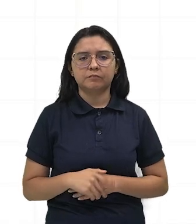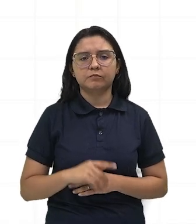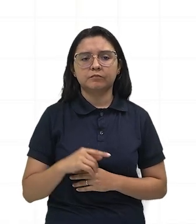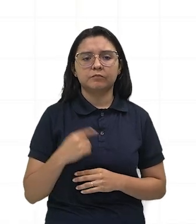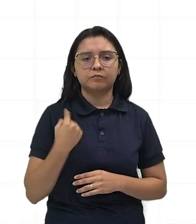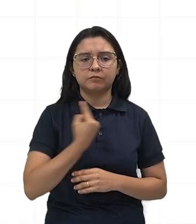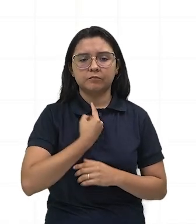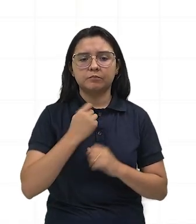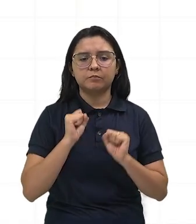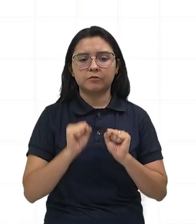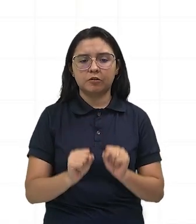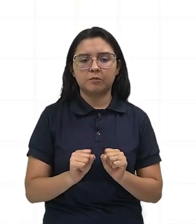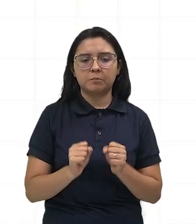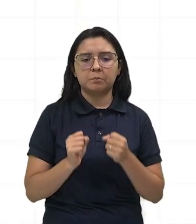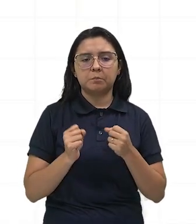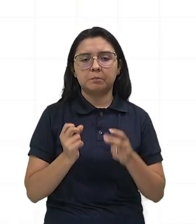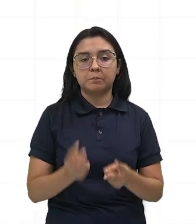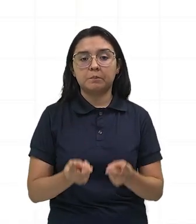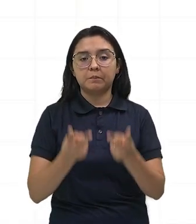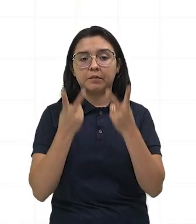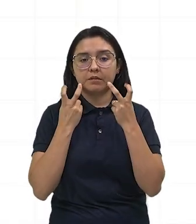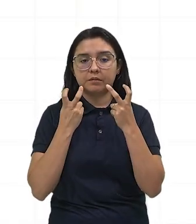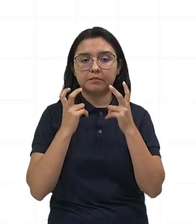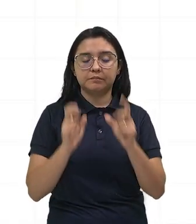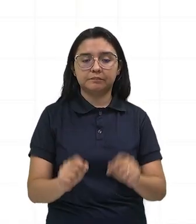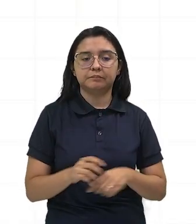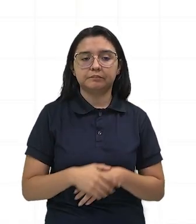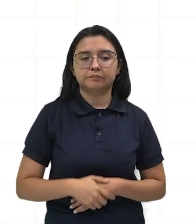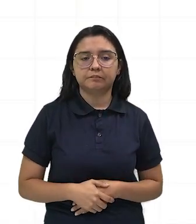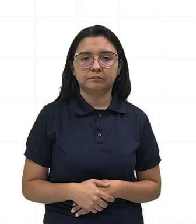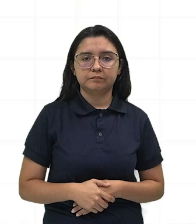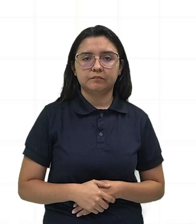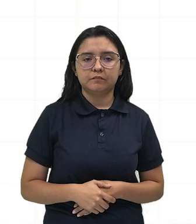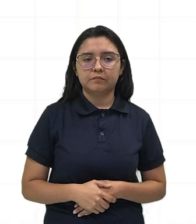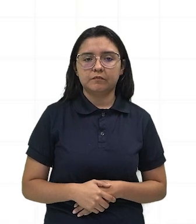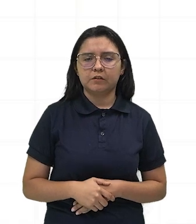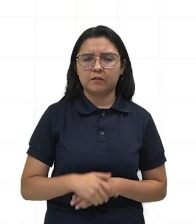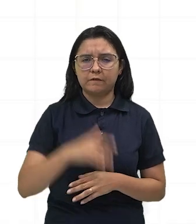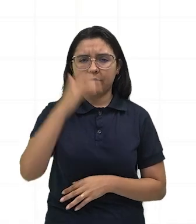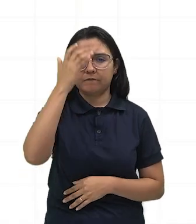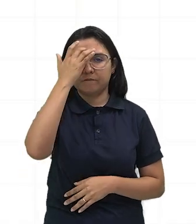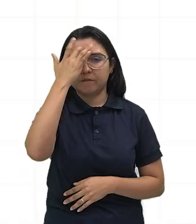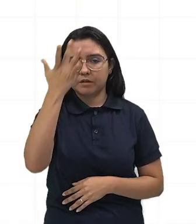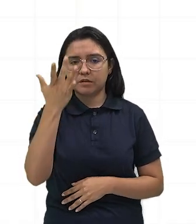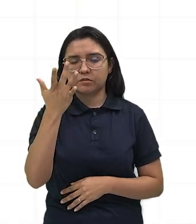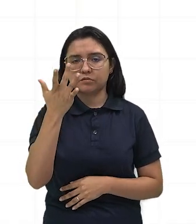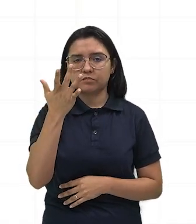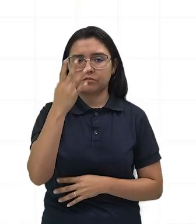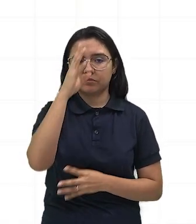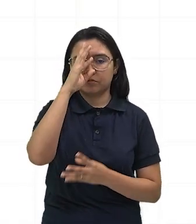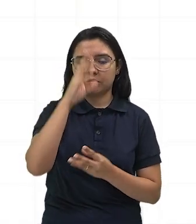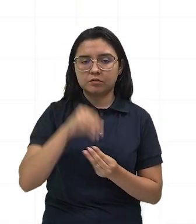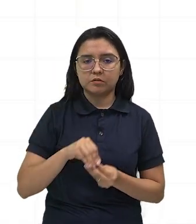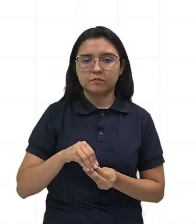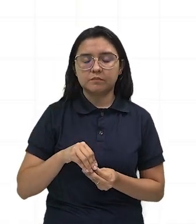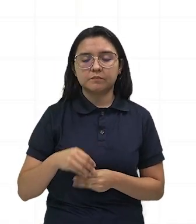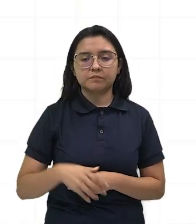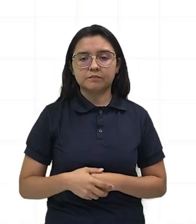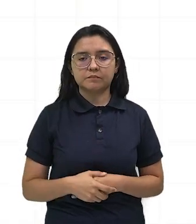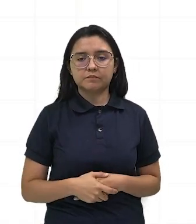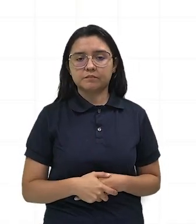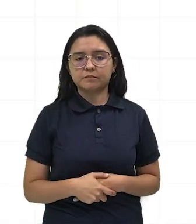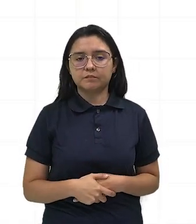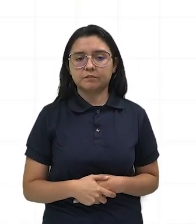podemos visualizar? Você achou que ficou mais fácil, né? Muitas vezes,